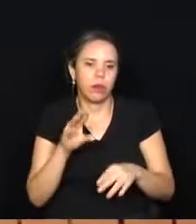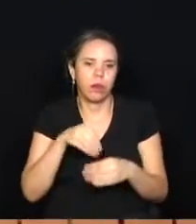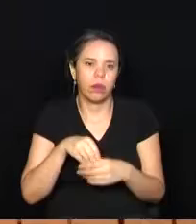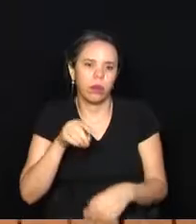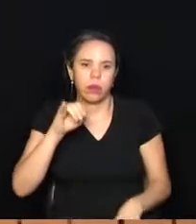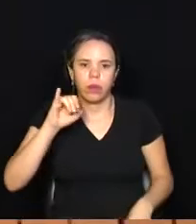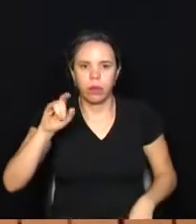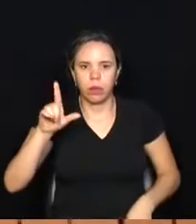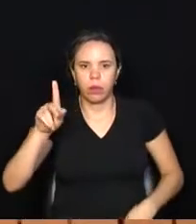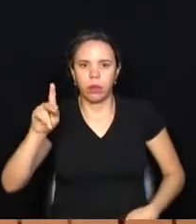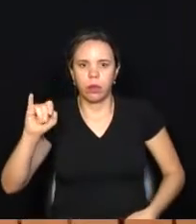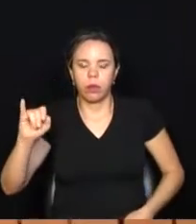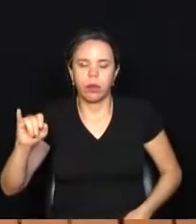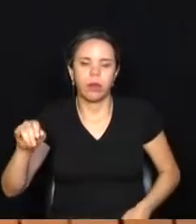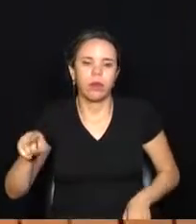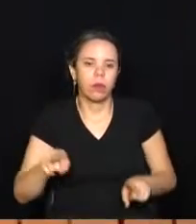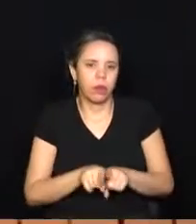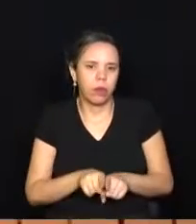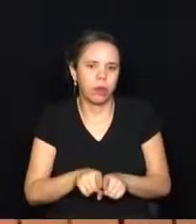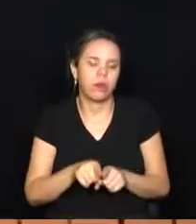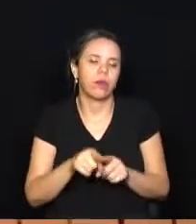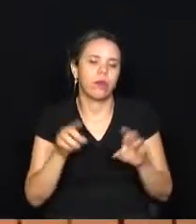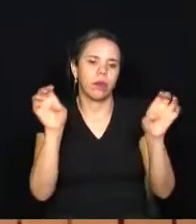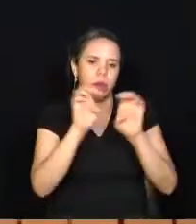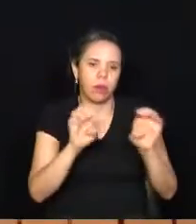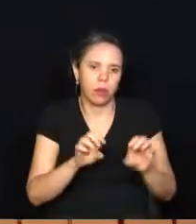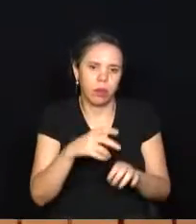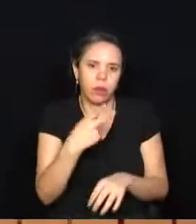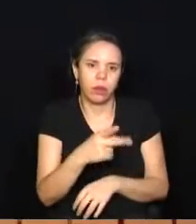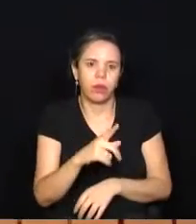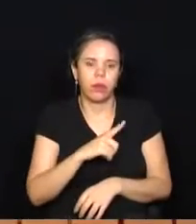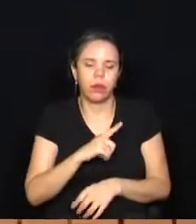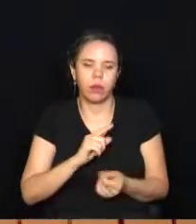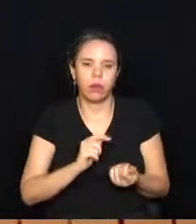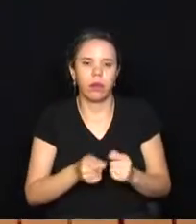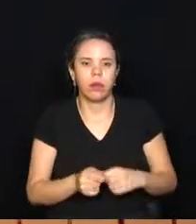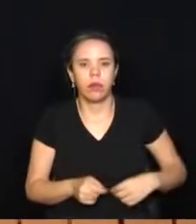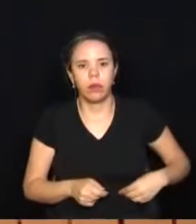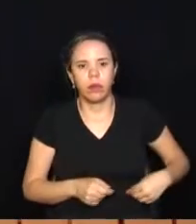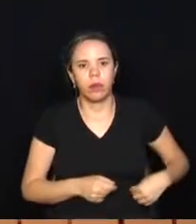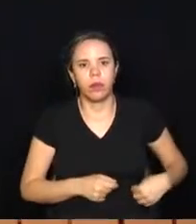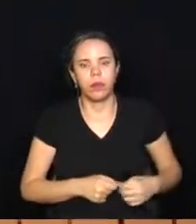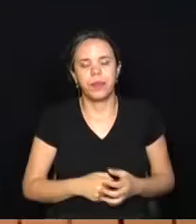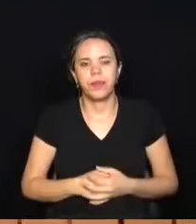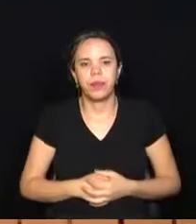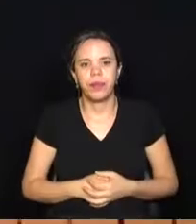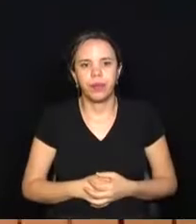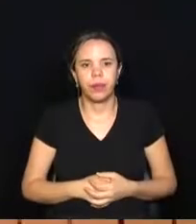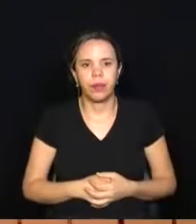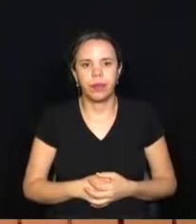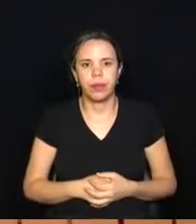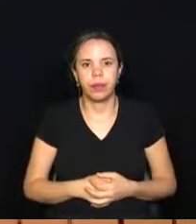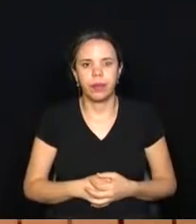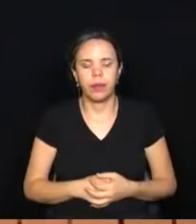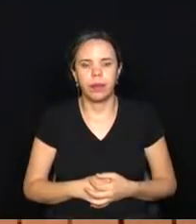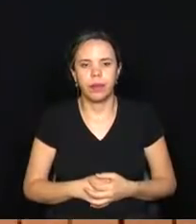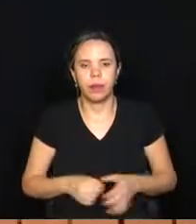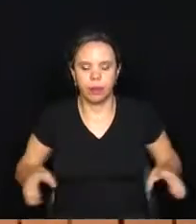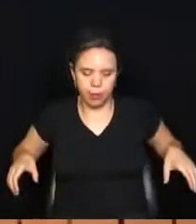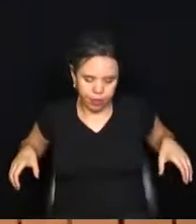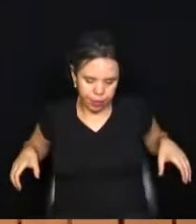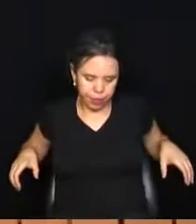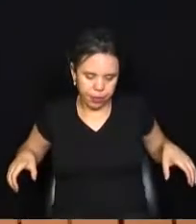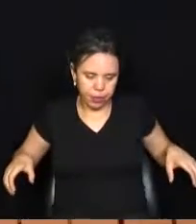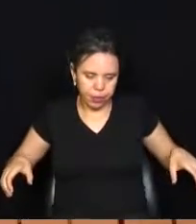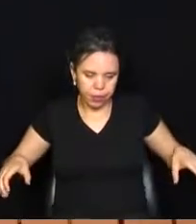ILPI. Também, a estrutura dela, ela tem que ser adequada, com barras, corrimão,